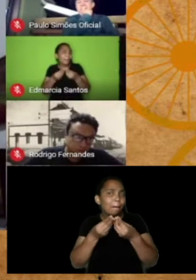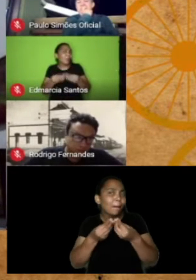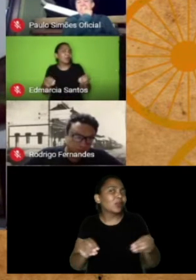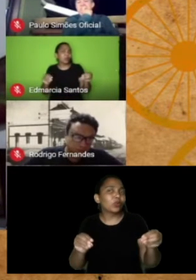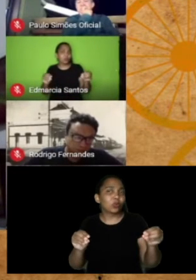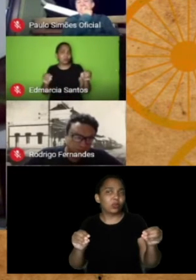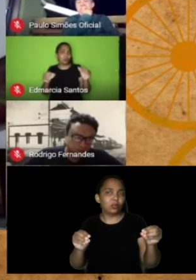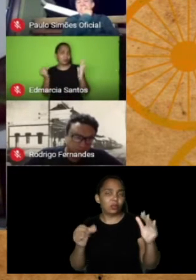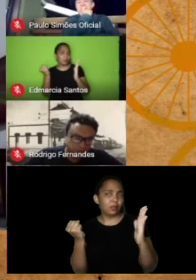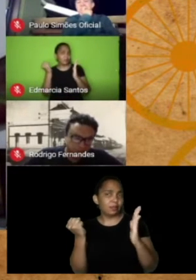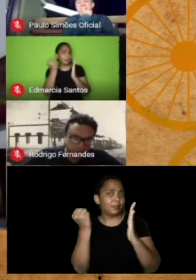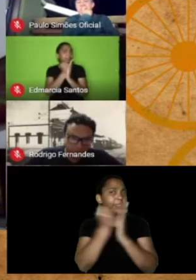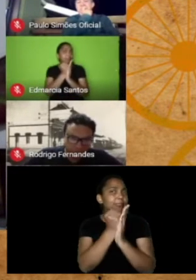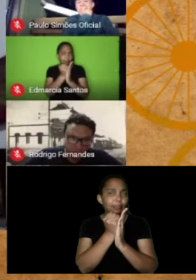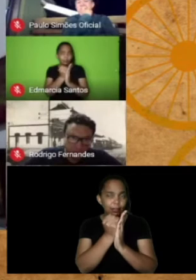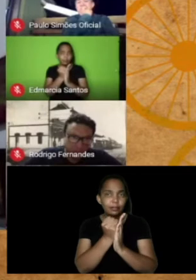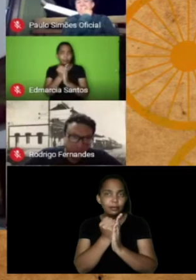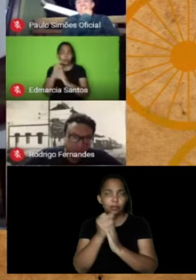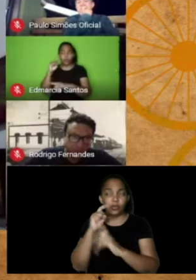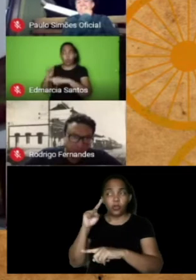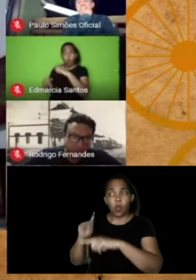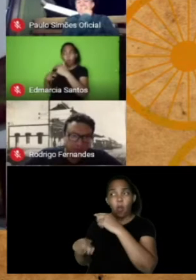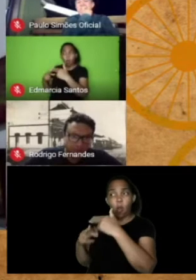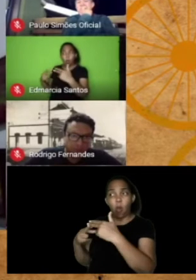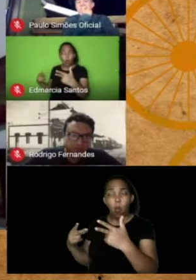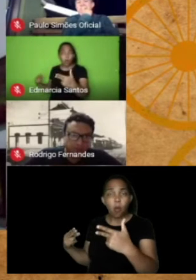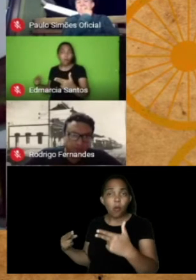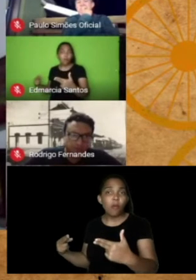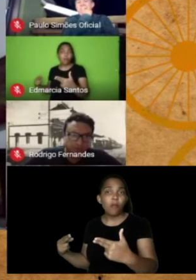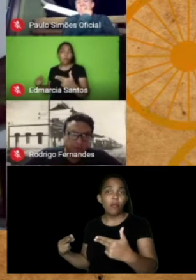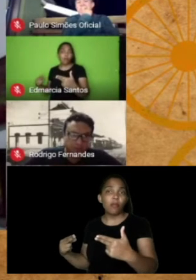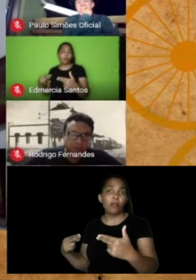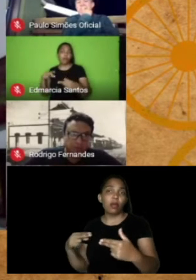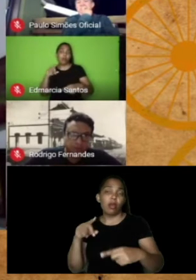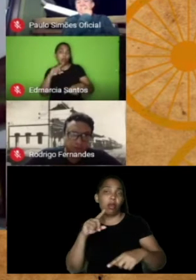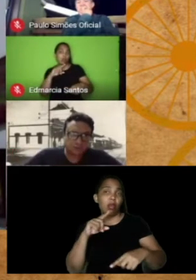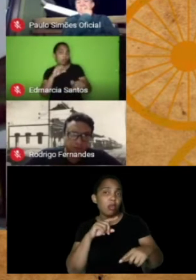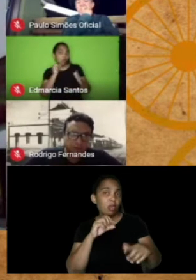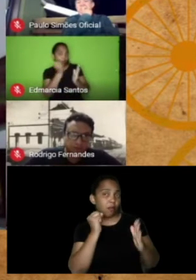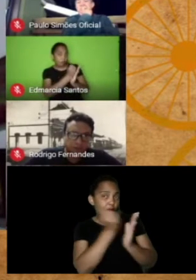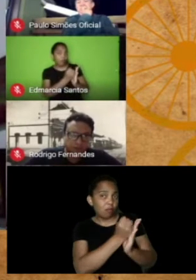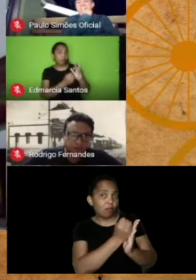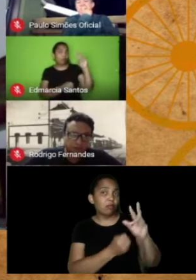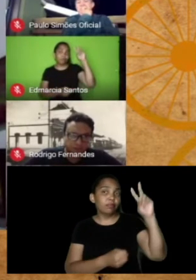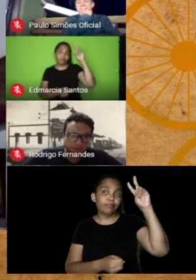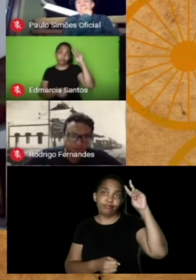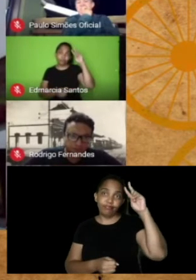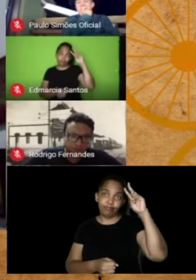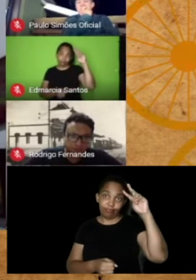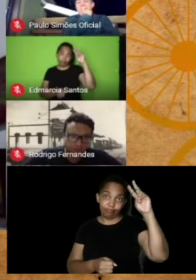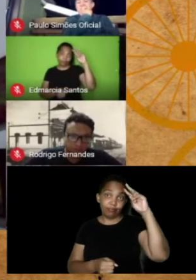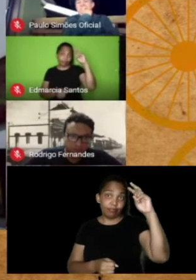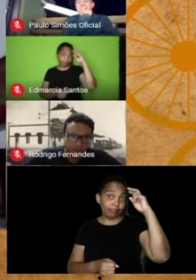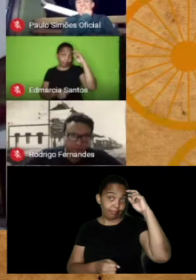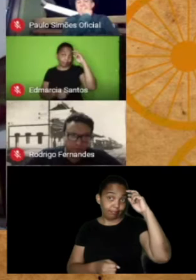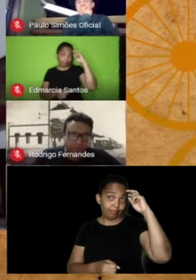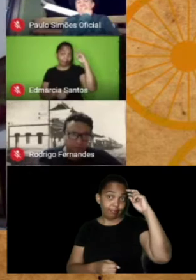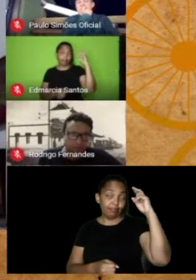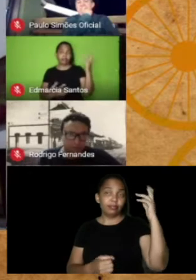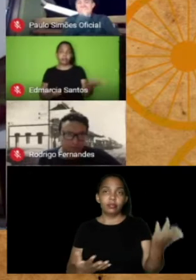certo? Do patrimônio, porque senão nós fazemos o viés ao contrário, né? Que é, né? Vamos